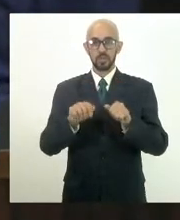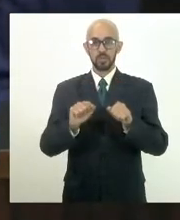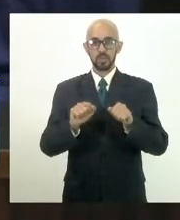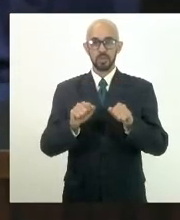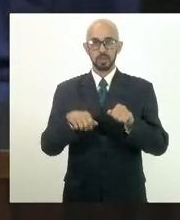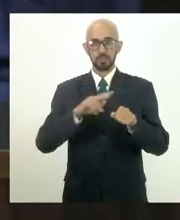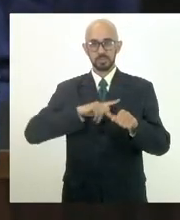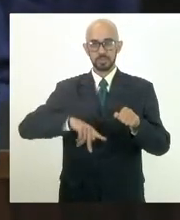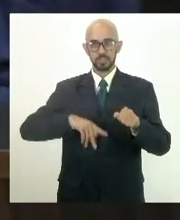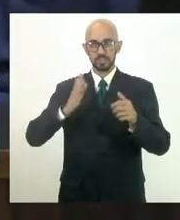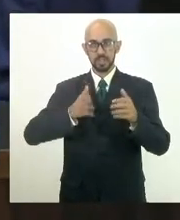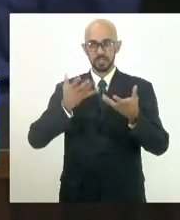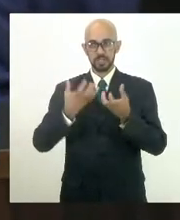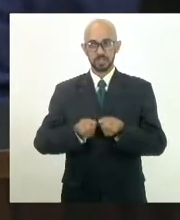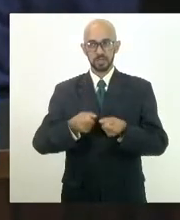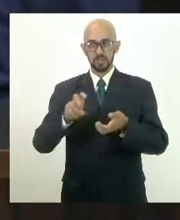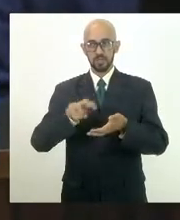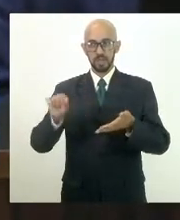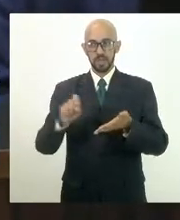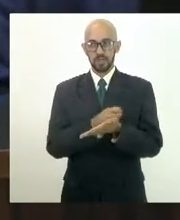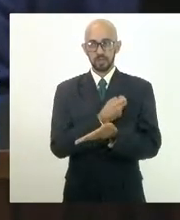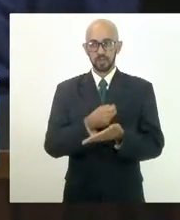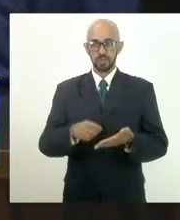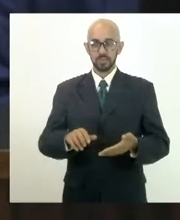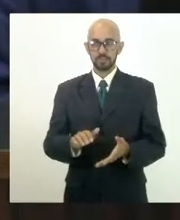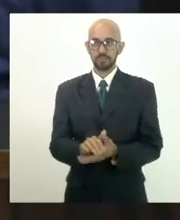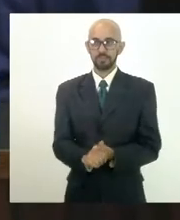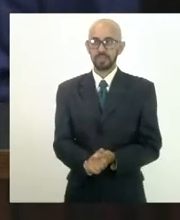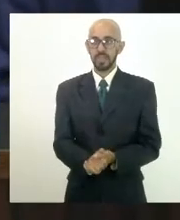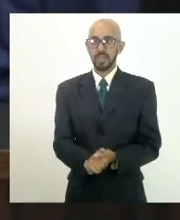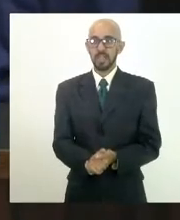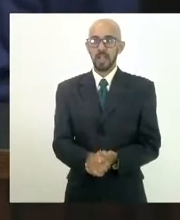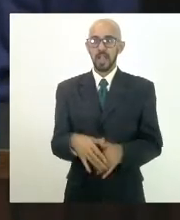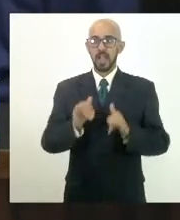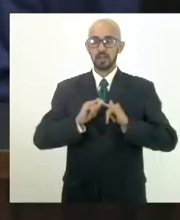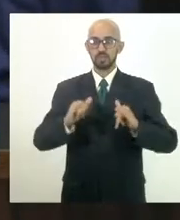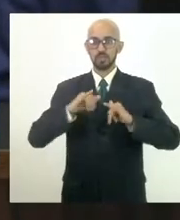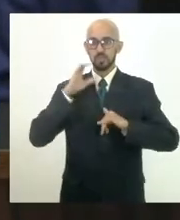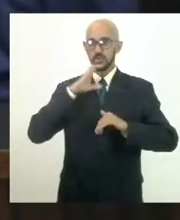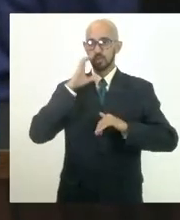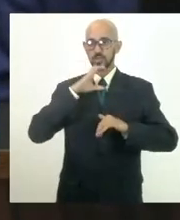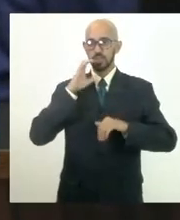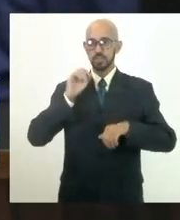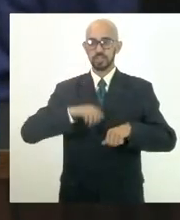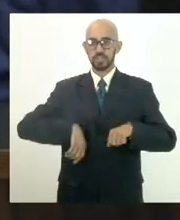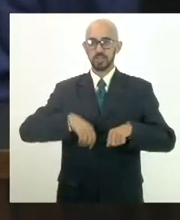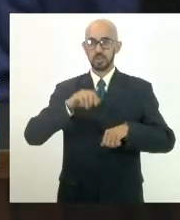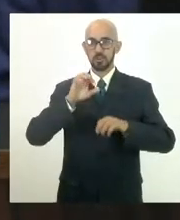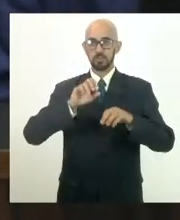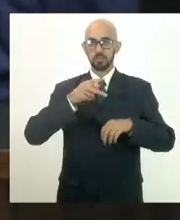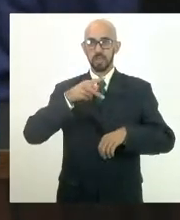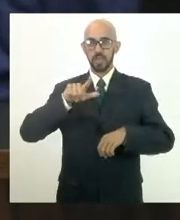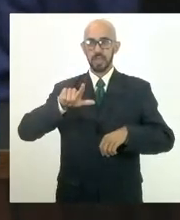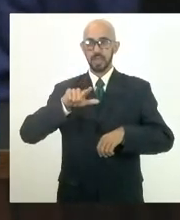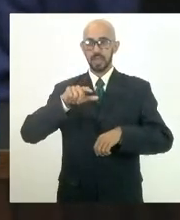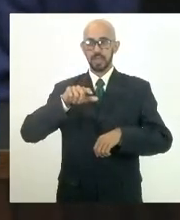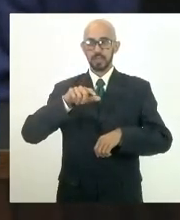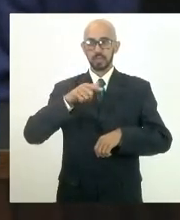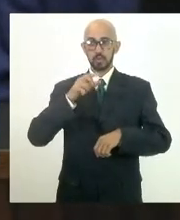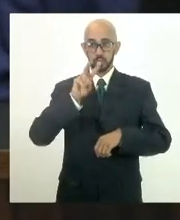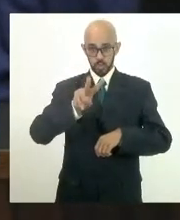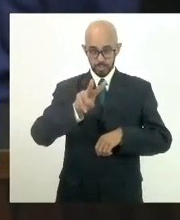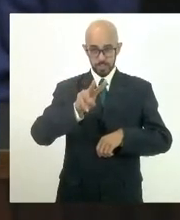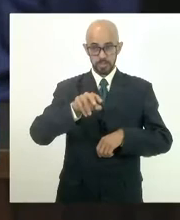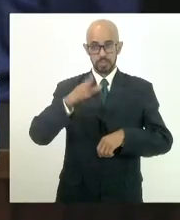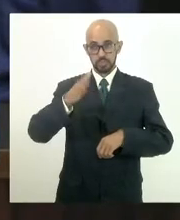permaneçam como estão aprovados. Vai a autógrafo. Anuncio em regime de urgência, em discussão única, projeto de lei 2, de 2015, de autoria do deputado André